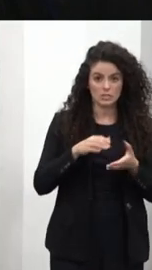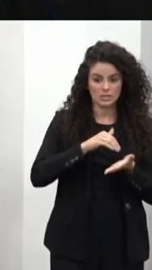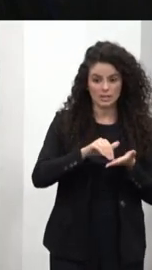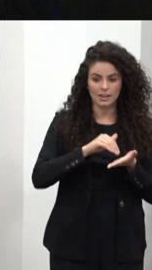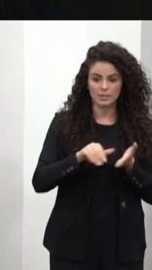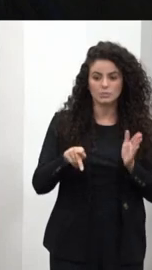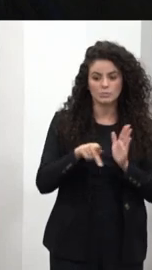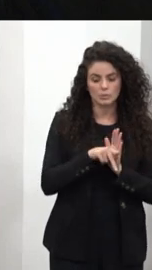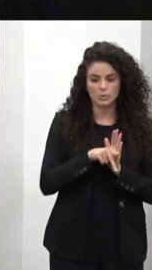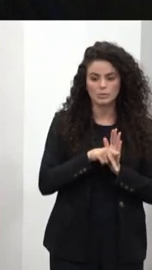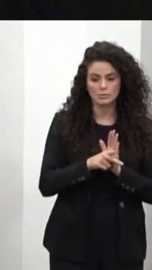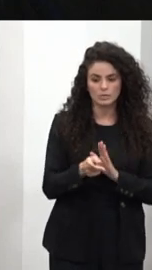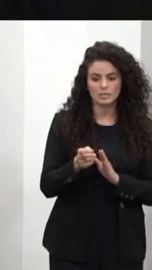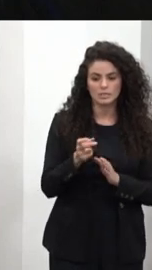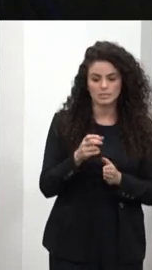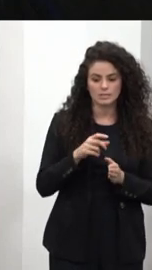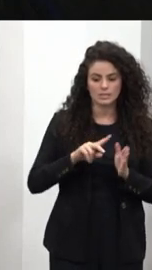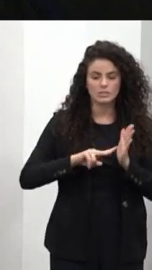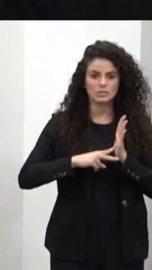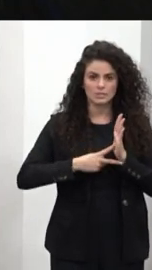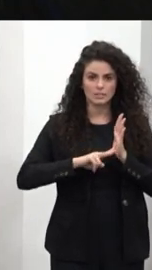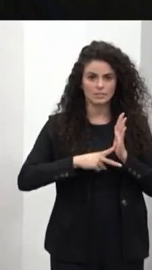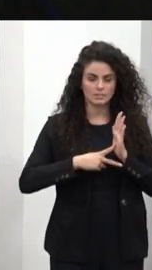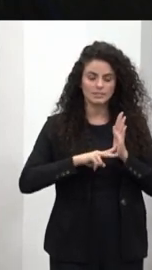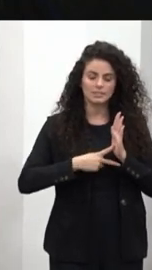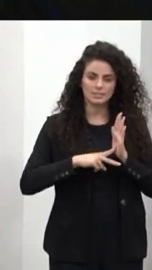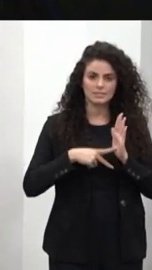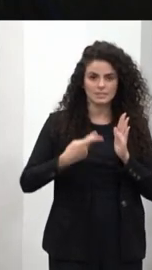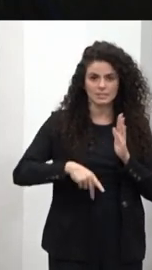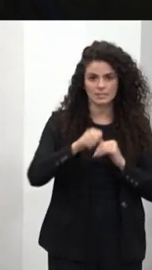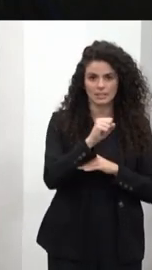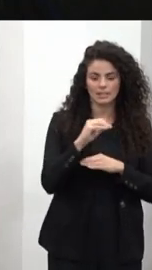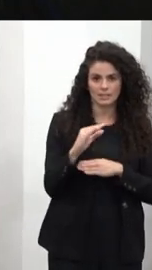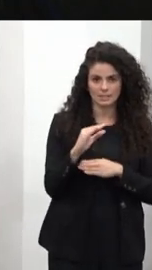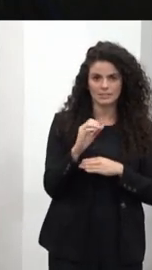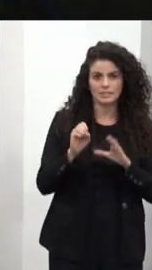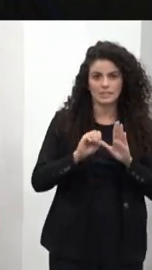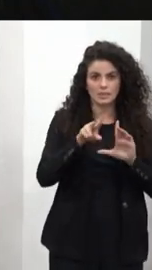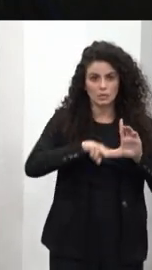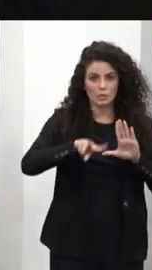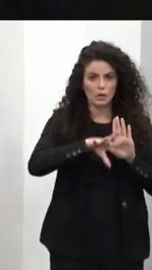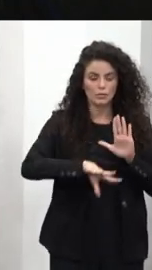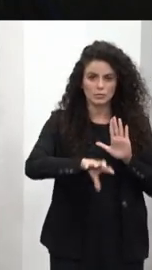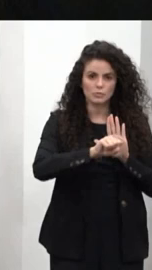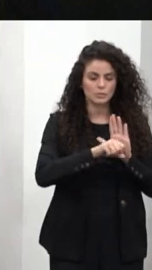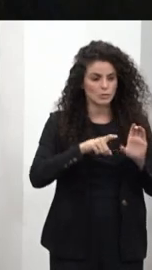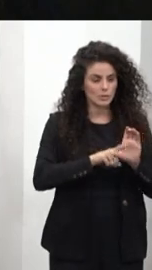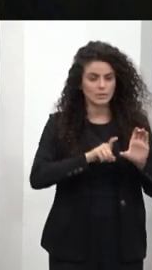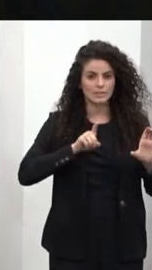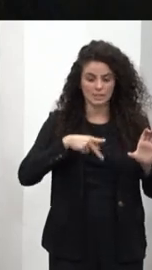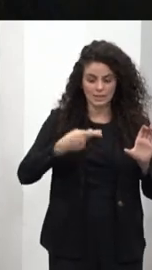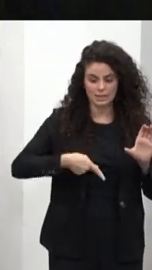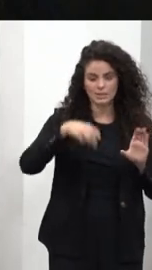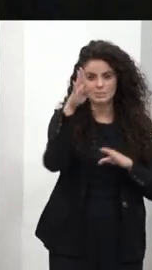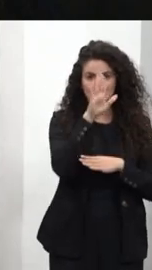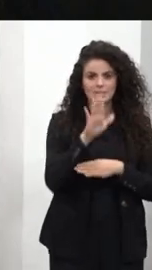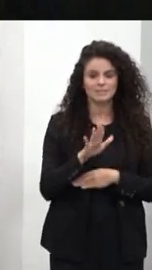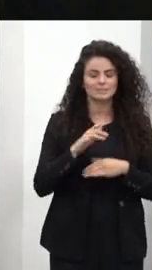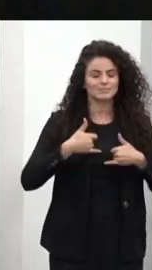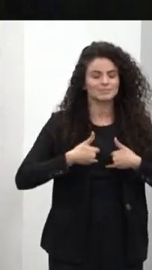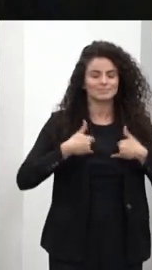estou na diretoria da api a Associação das produtoras Independentes do audiovisual brasileiro e mergulho demais